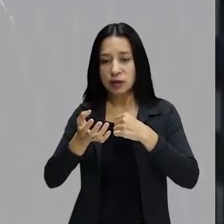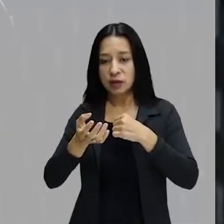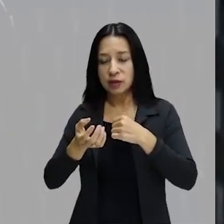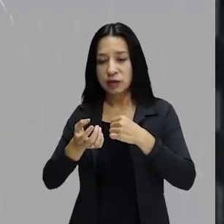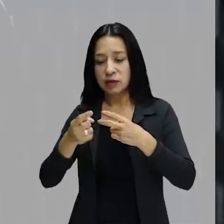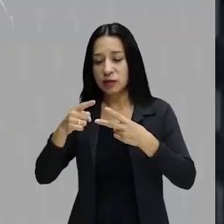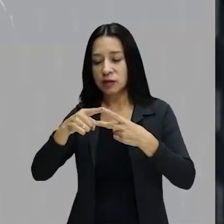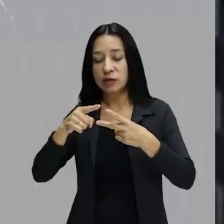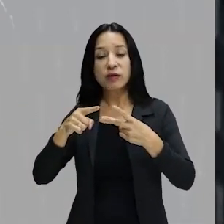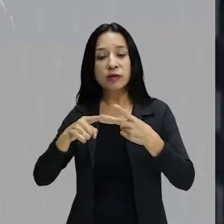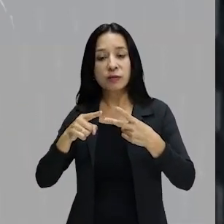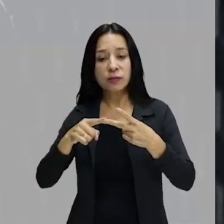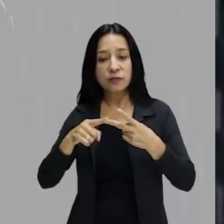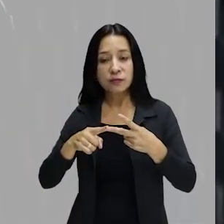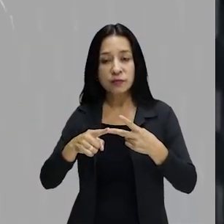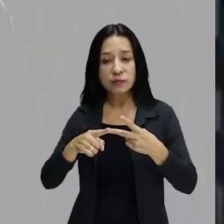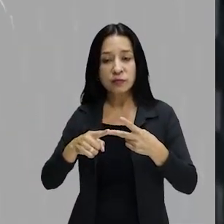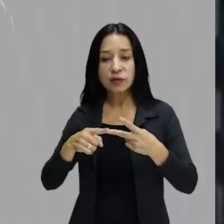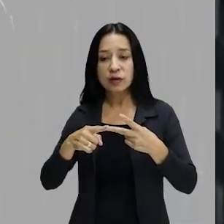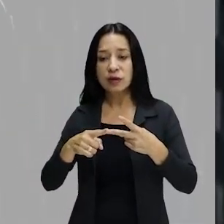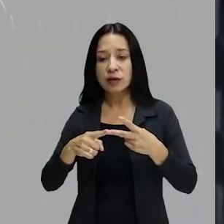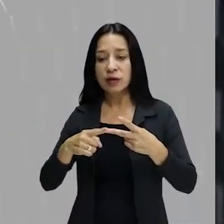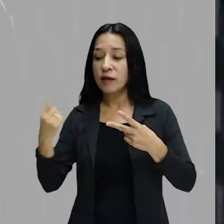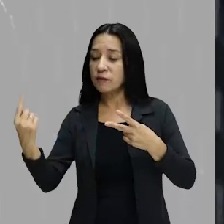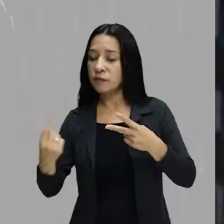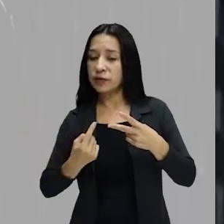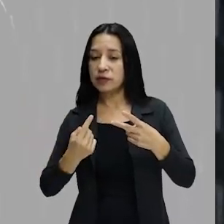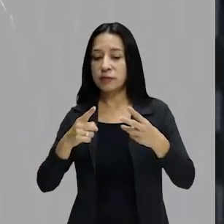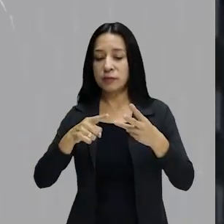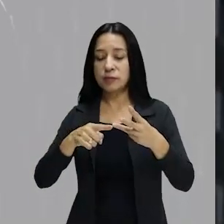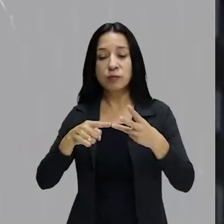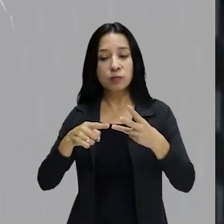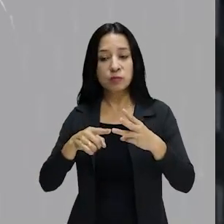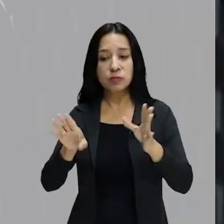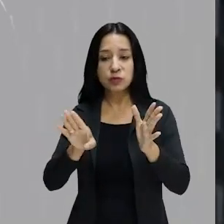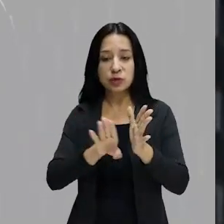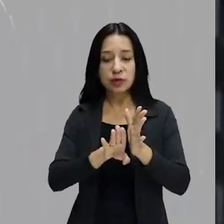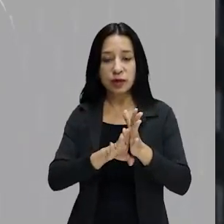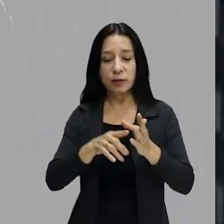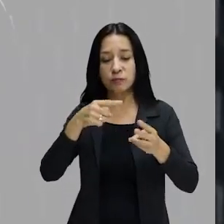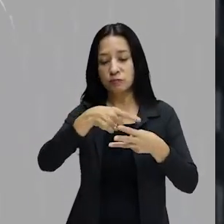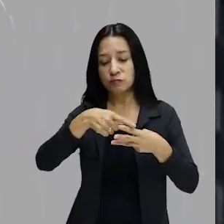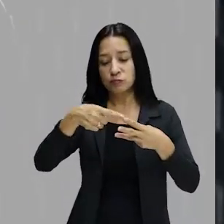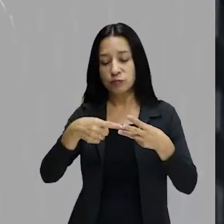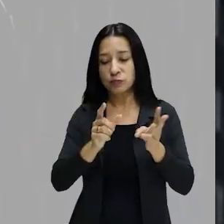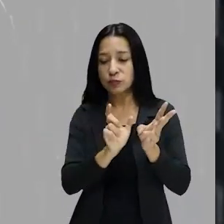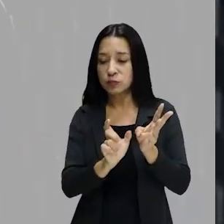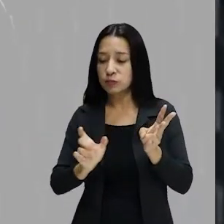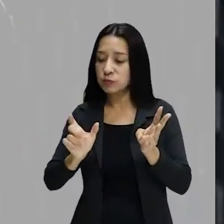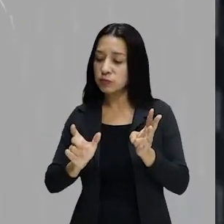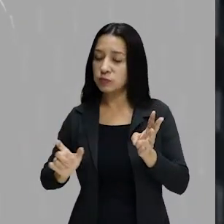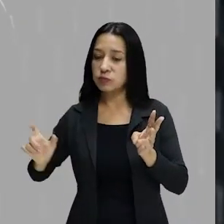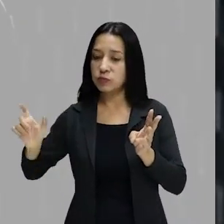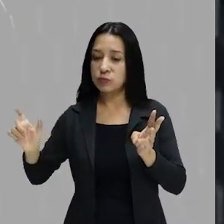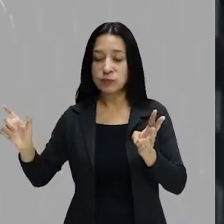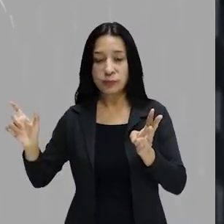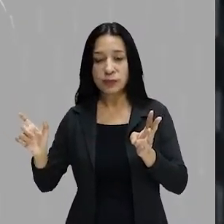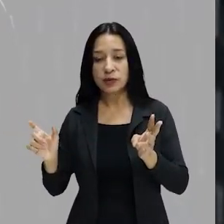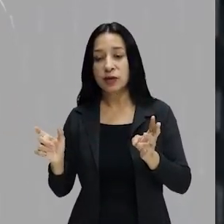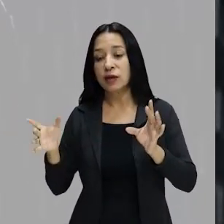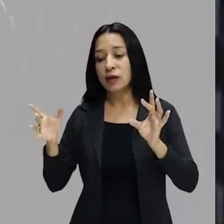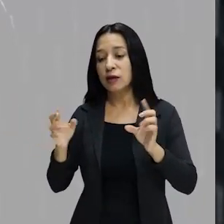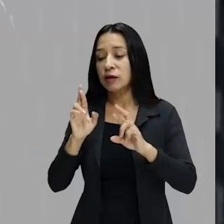verbos, 2 orações. 3 verbos, 3 orações. Só que a relação aqui pode ser de oração substantiva